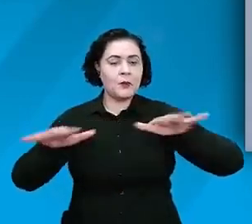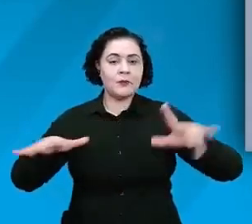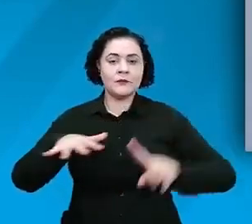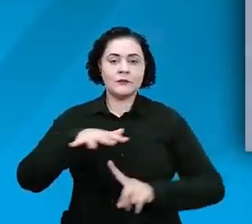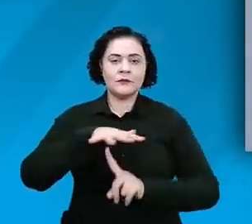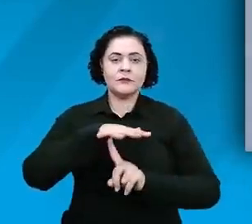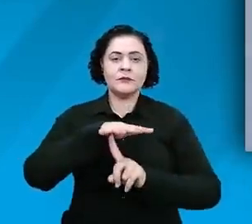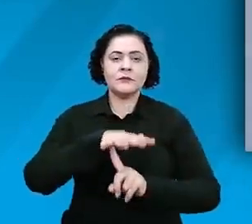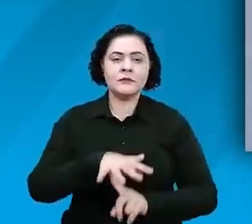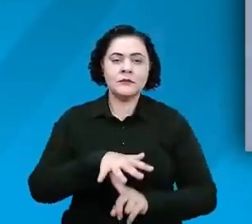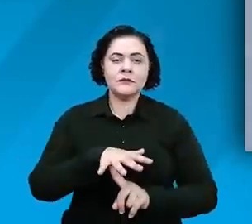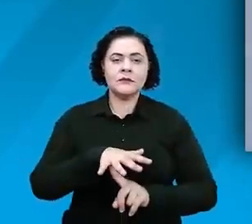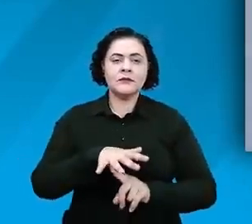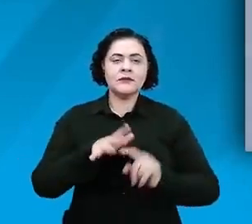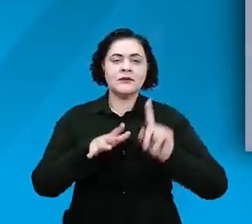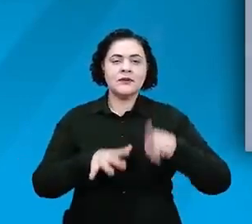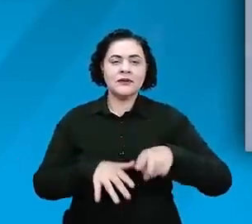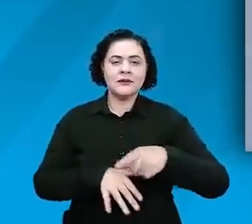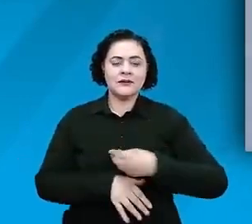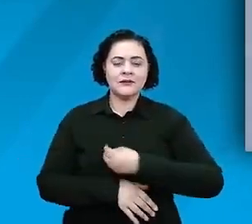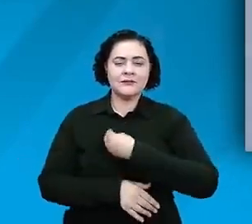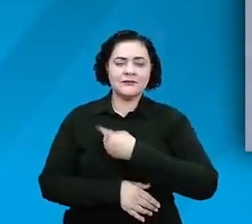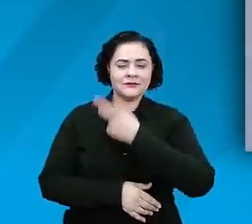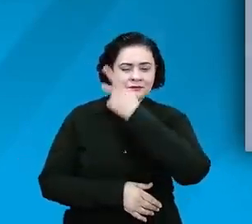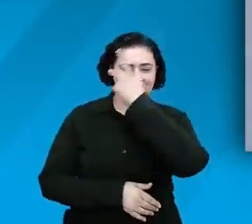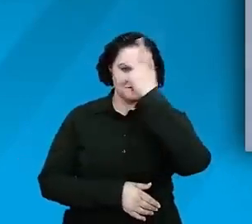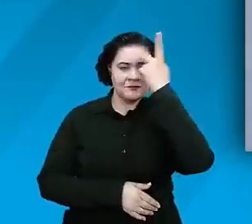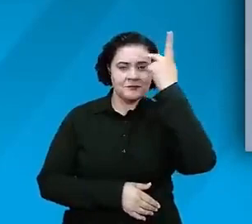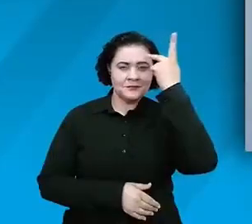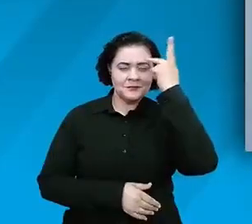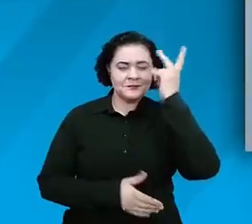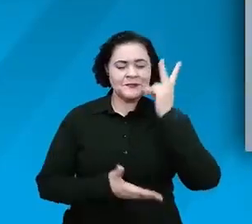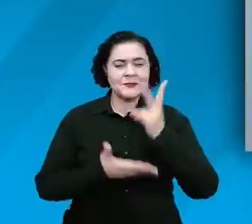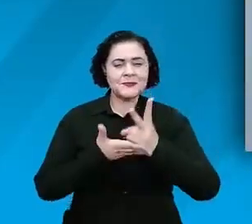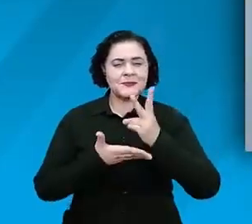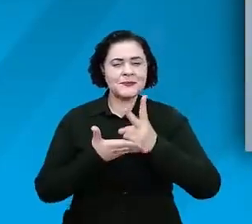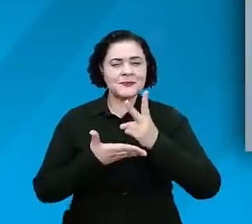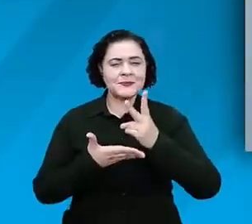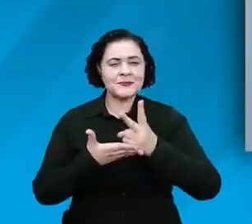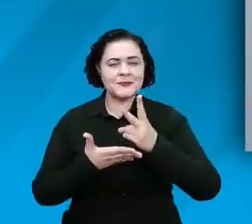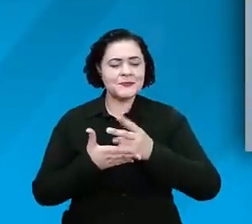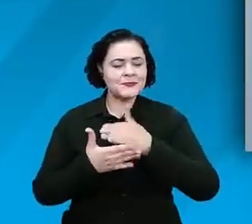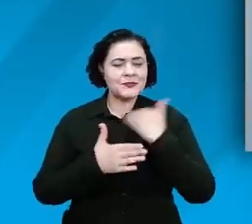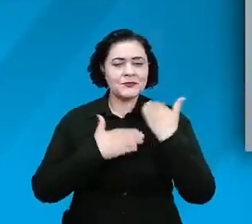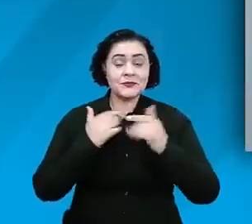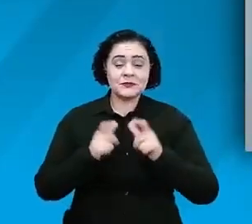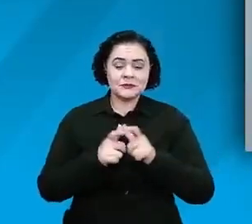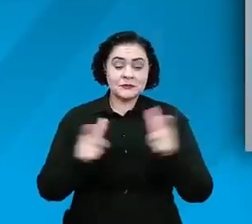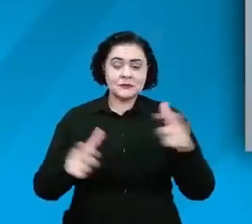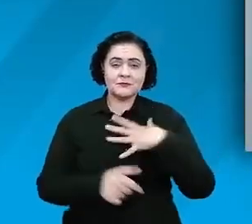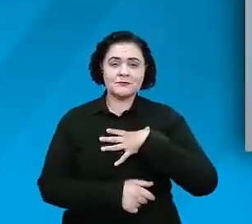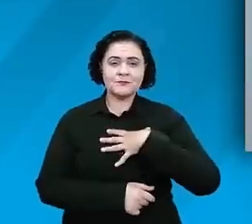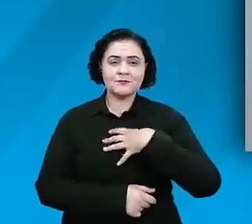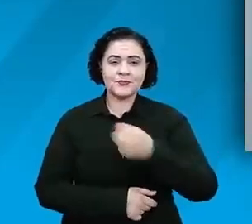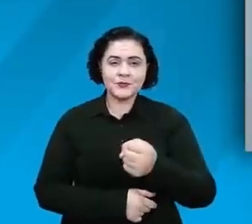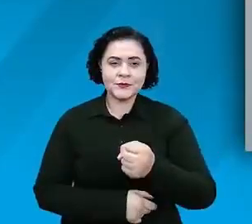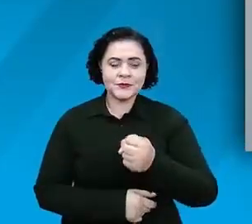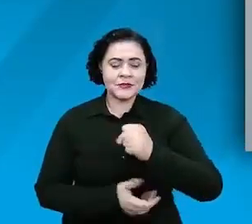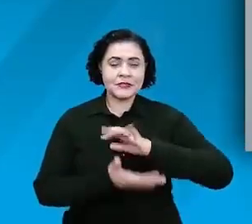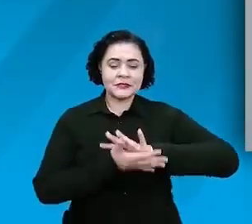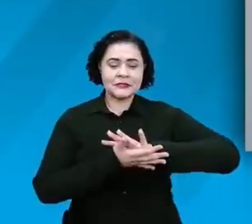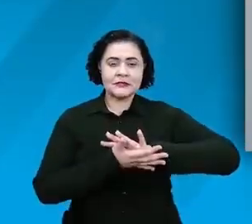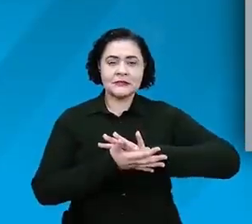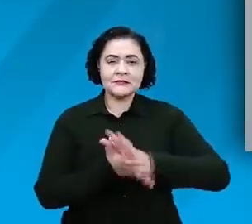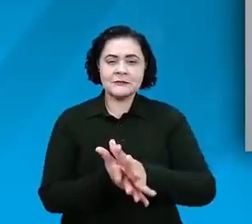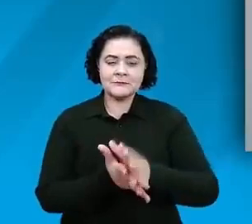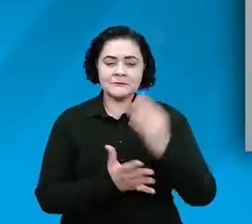A depressão que faz um exército de vítimas todos os dias, que aumenta as taxas de suicídio, que